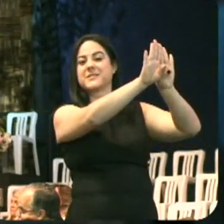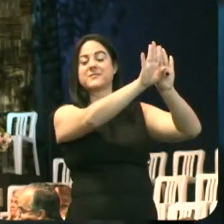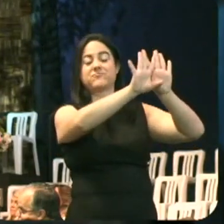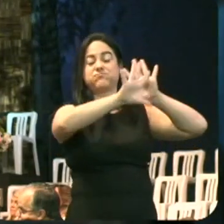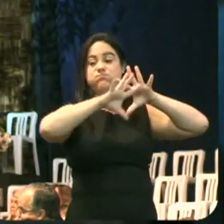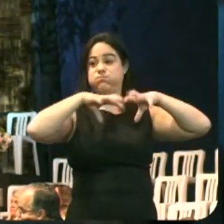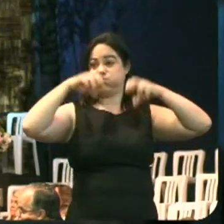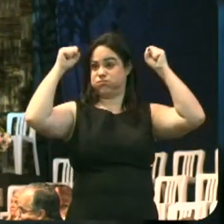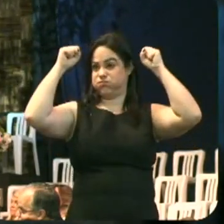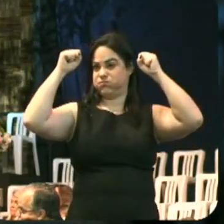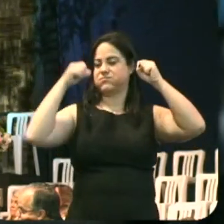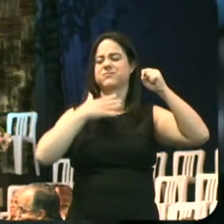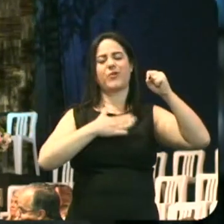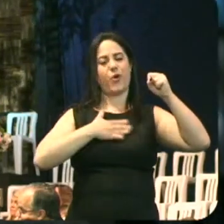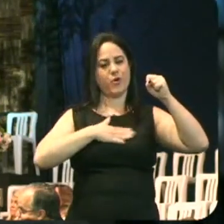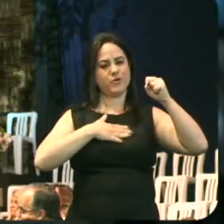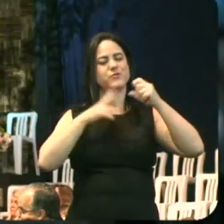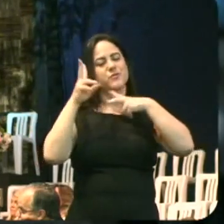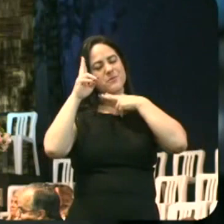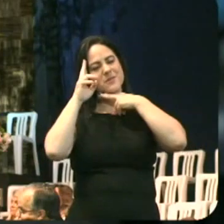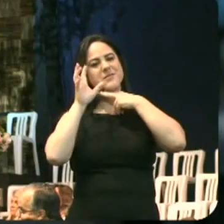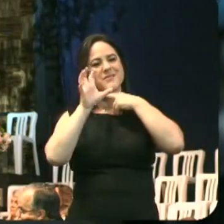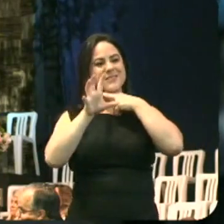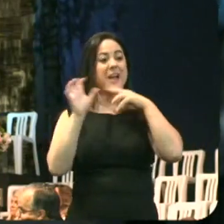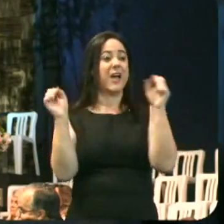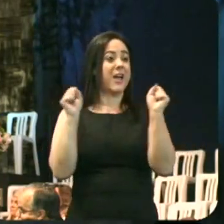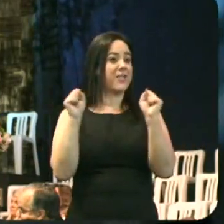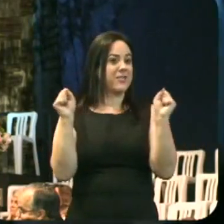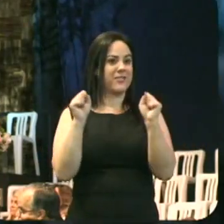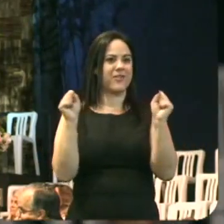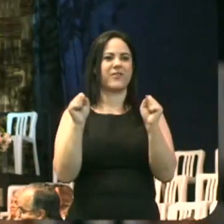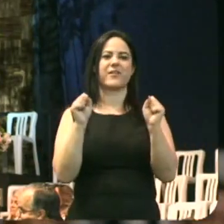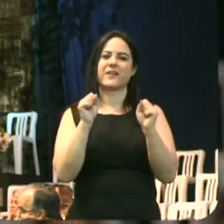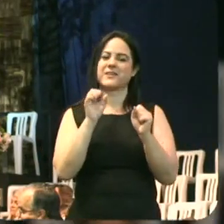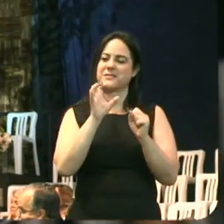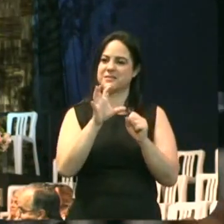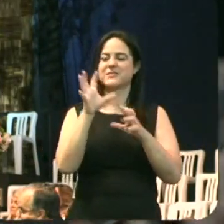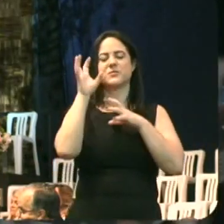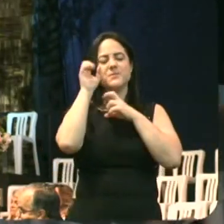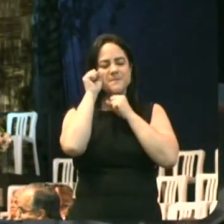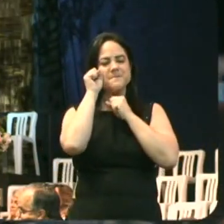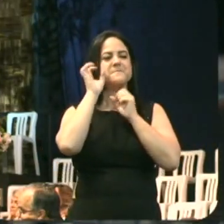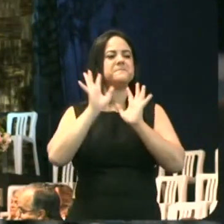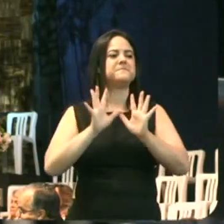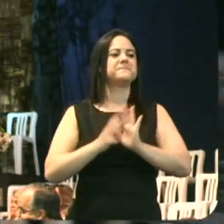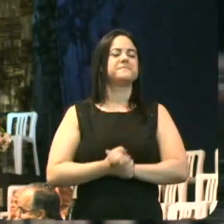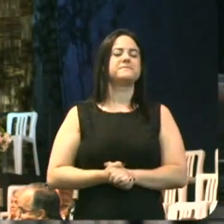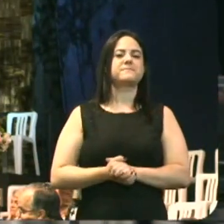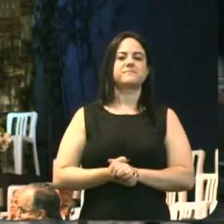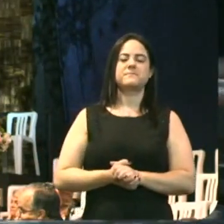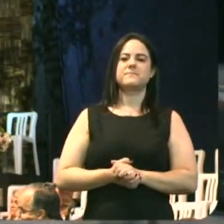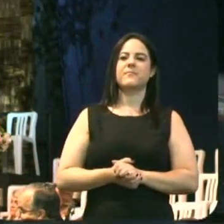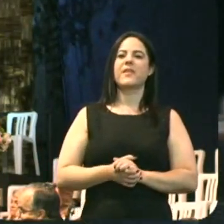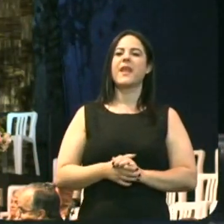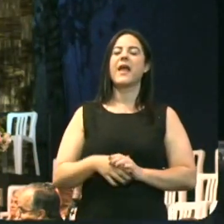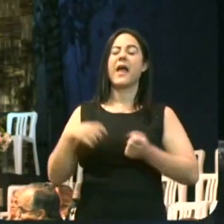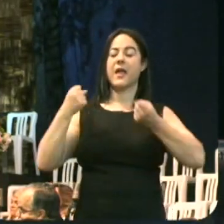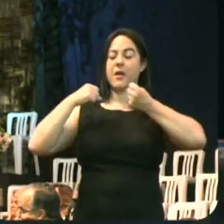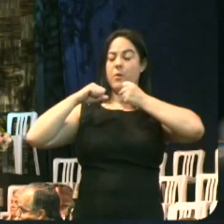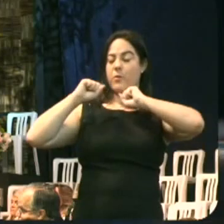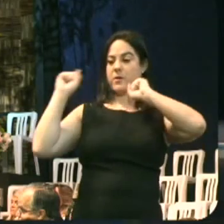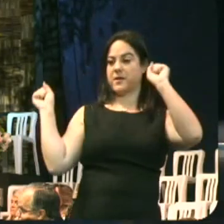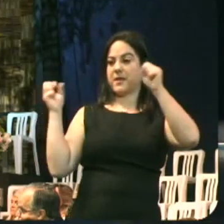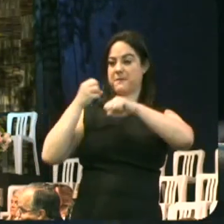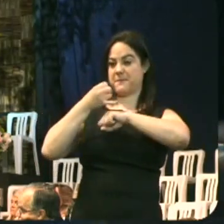breu, fica escuro. Eu adoro dormir nesse escuro, escuro. E eu acordei